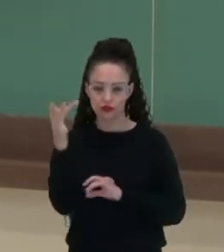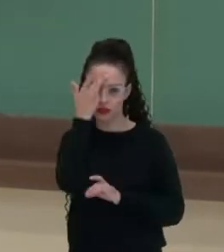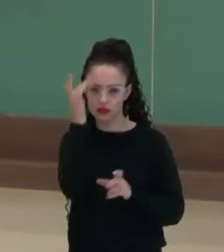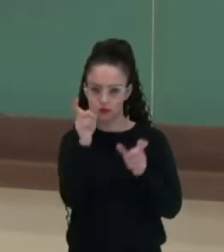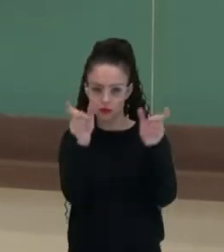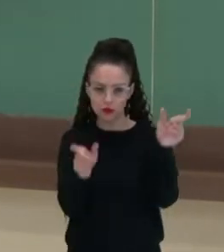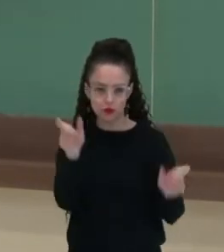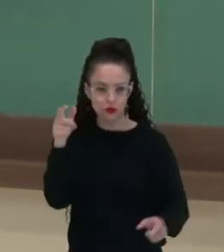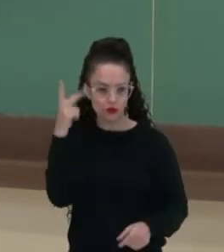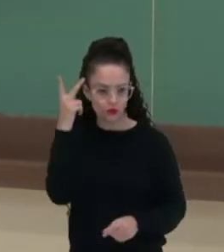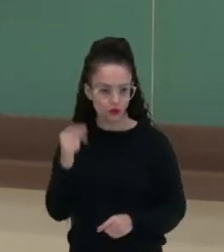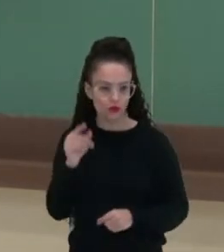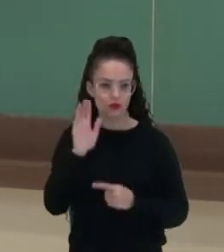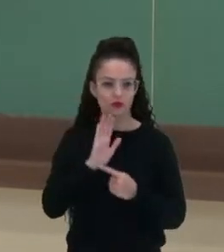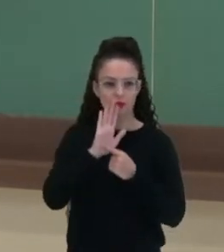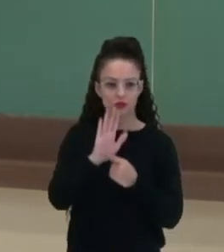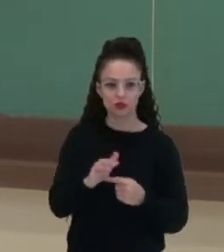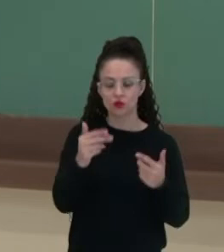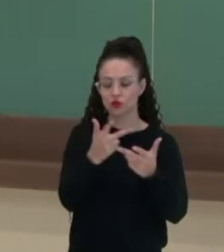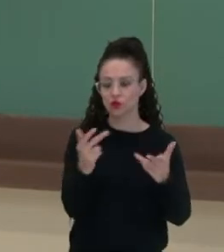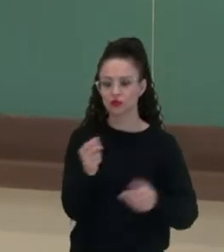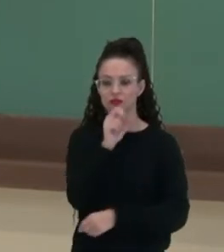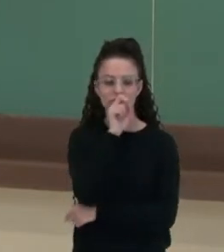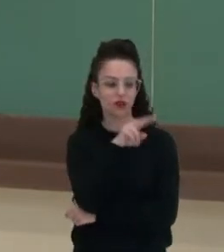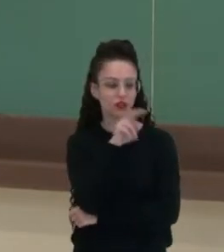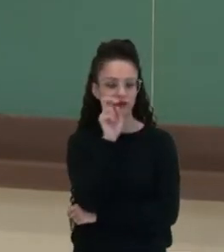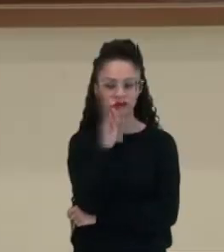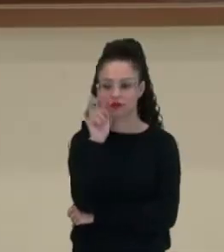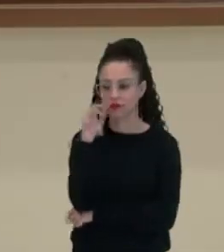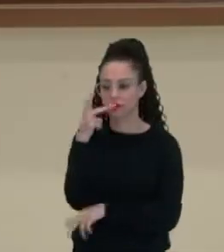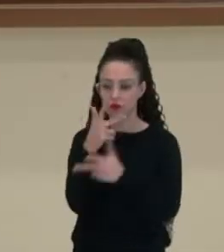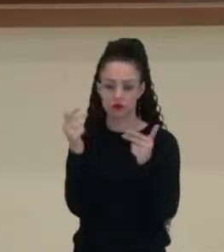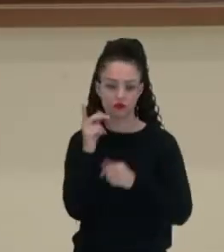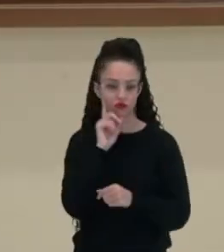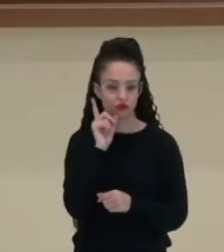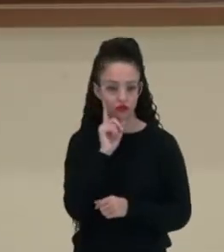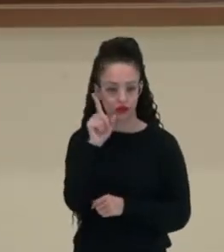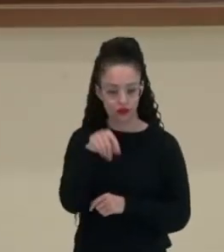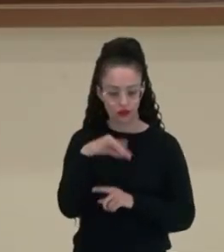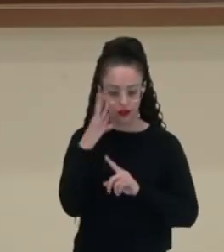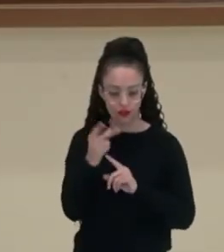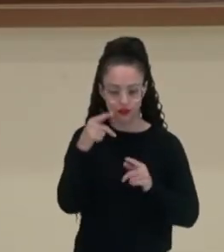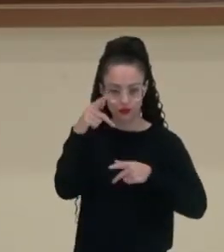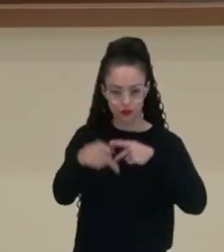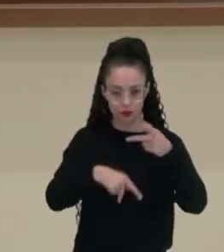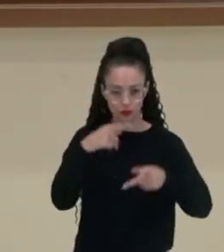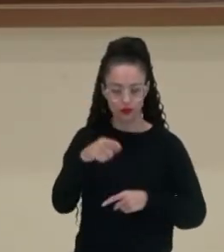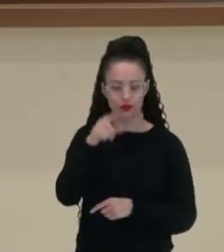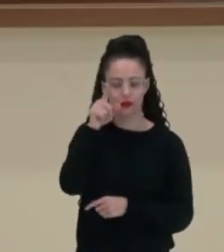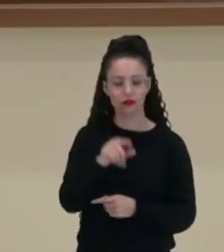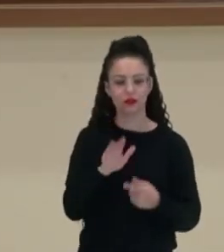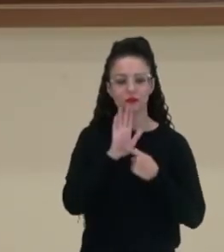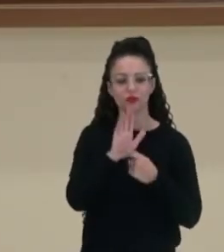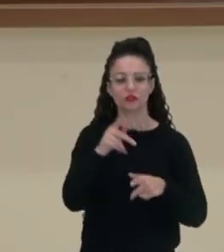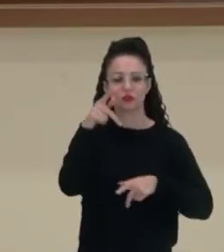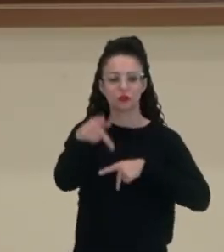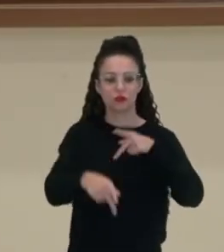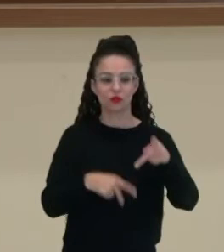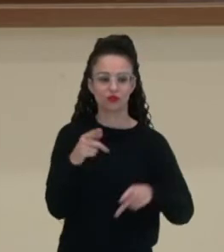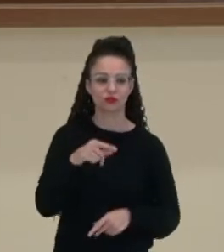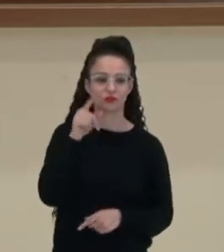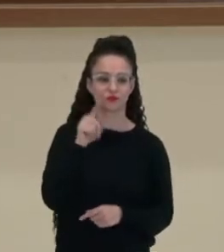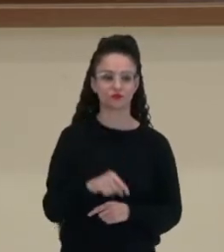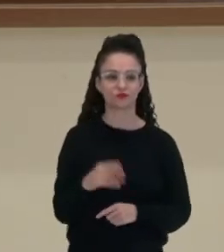né, representando, né, coisas que ela está vendo no seu dia a dia, essa arte popular representando, né, o povo. Então,